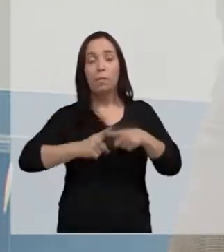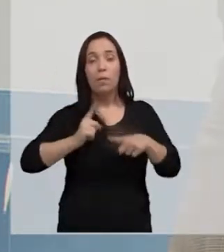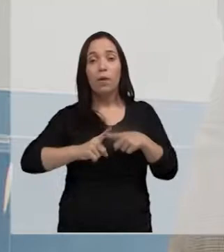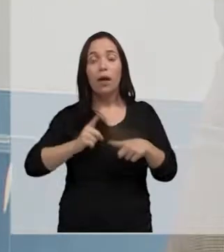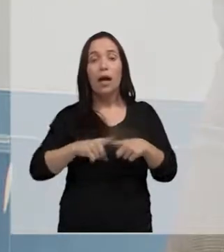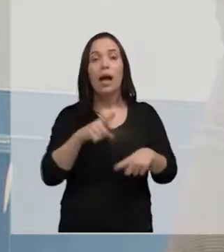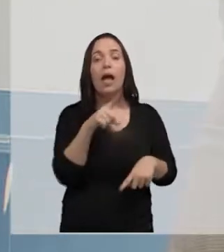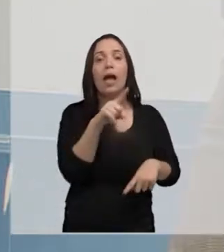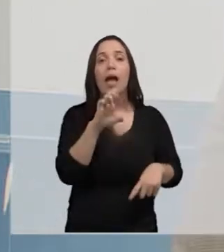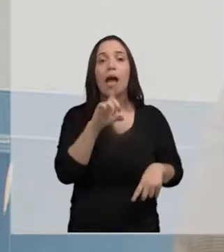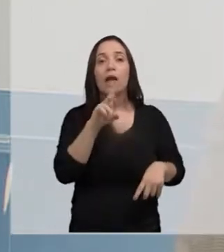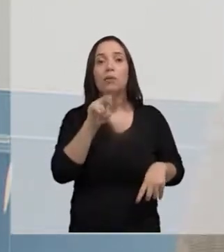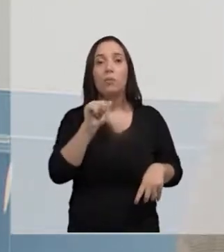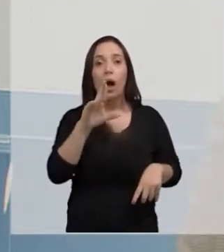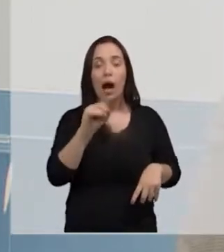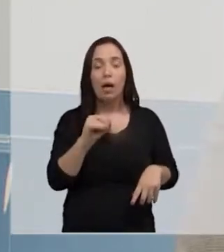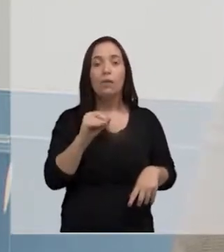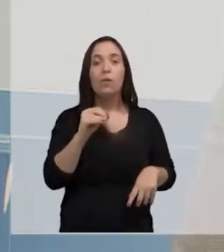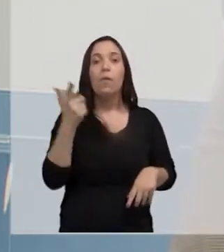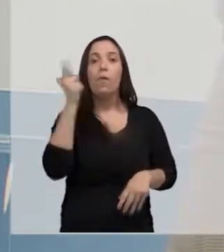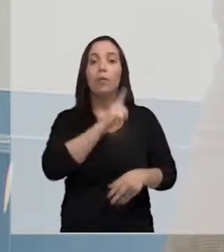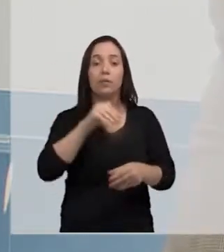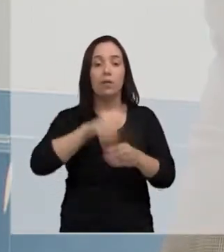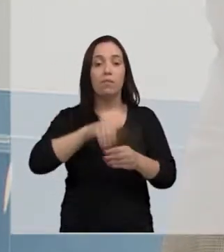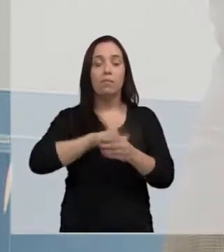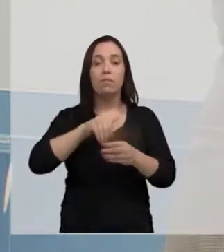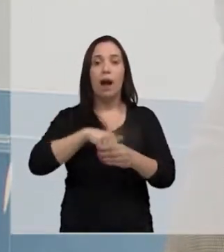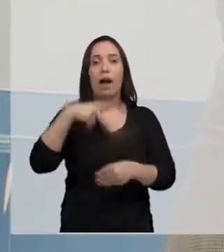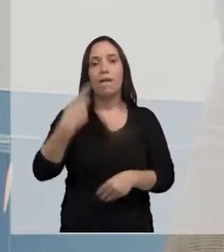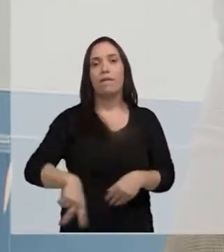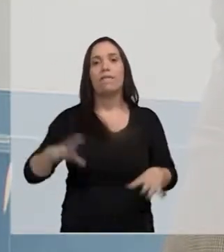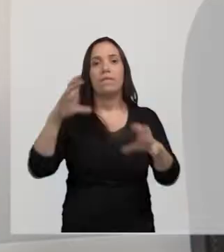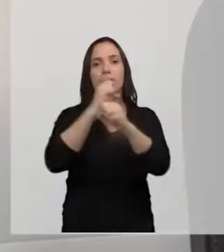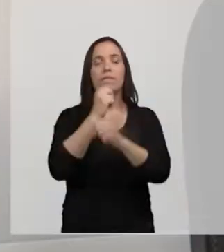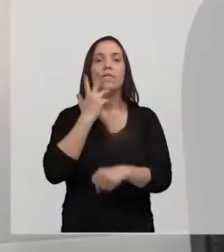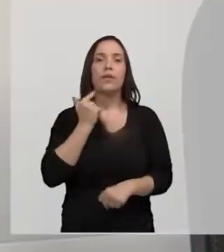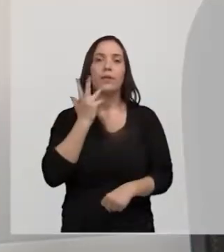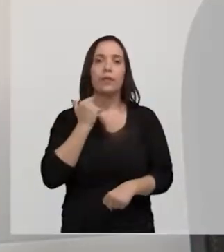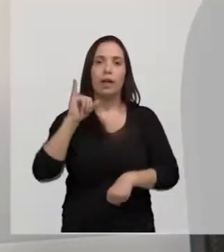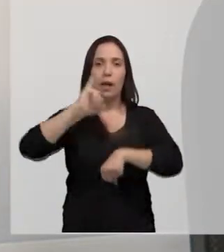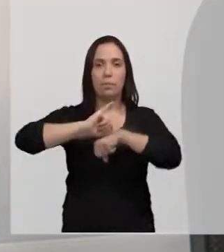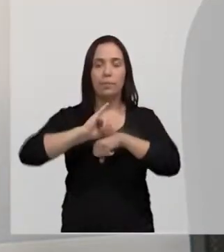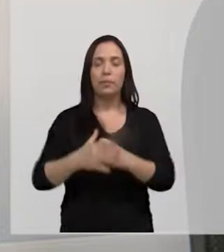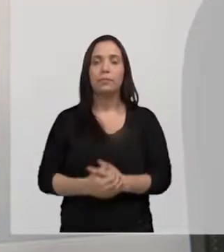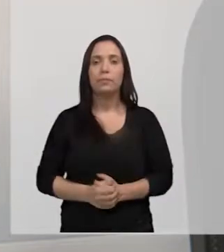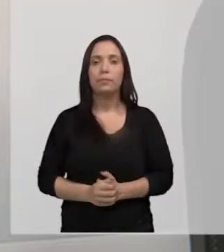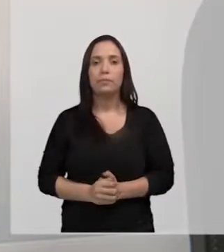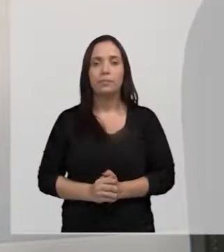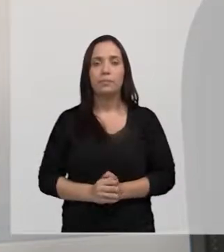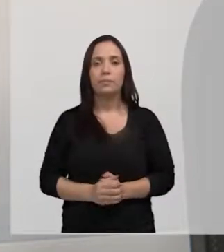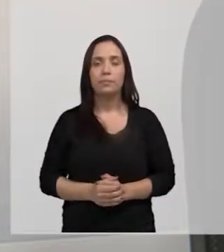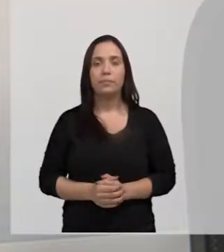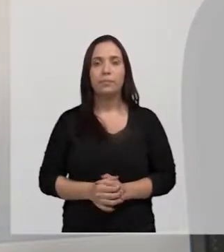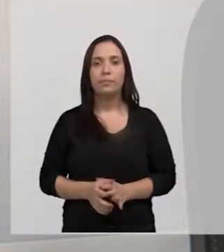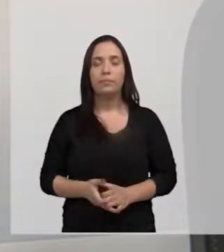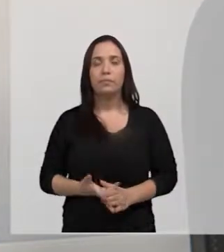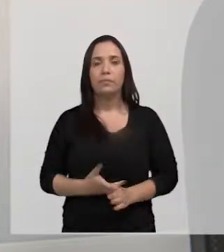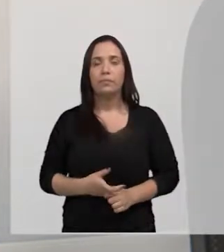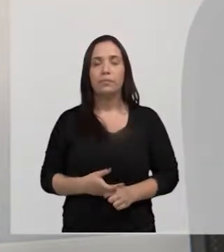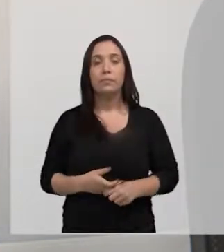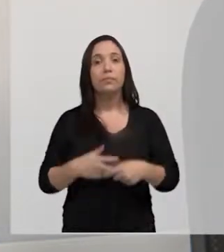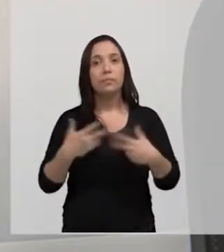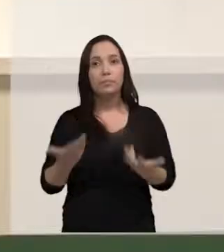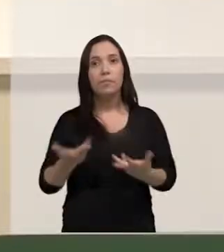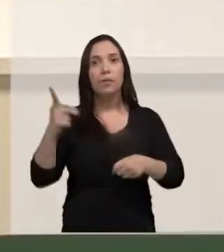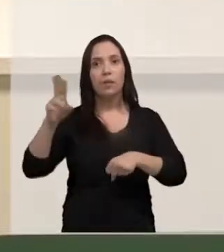da votação do Eduardo Girão foi aonde? Fortaleza. Foi na capital, foi 500 mil votos. E outro detalhe, Carlos Federico, é que... Aí você pode